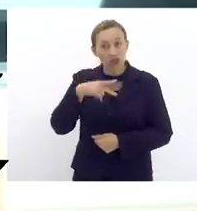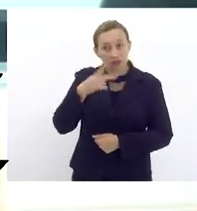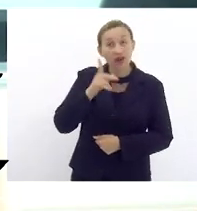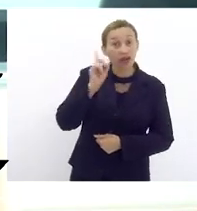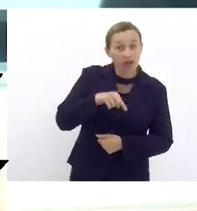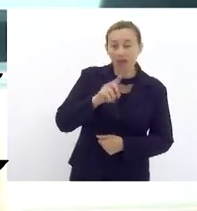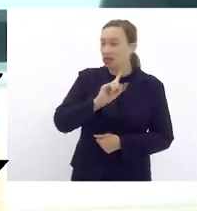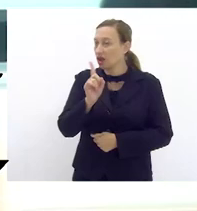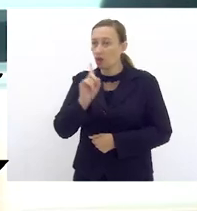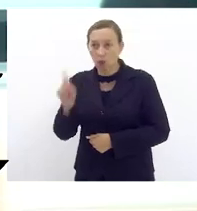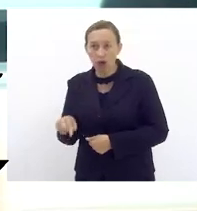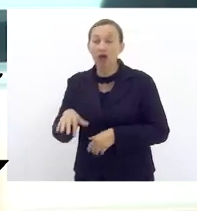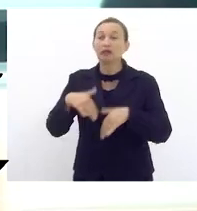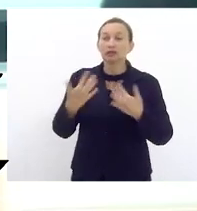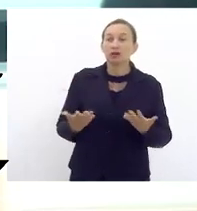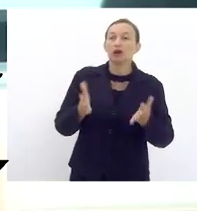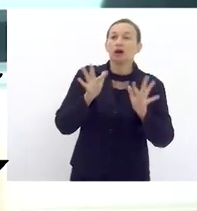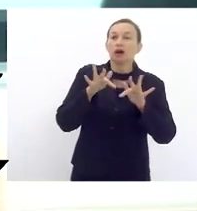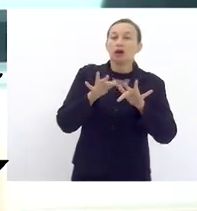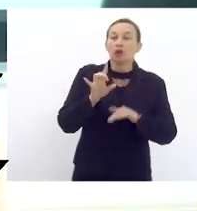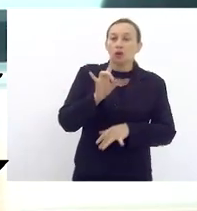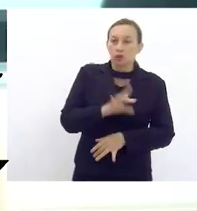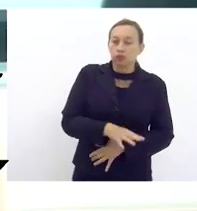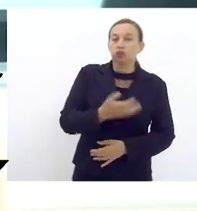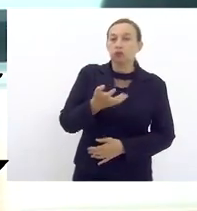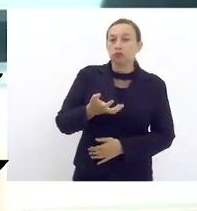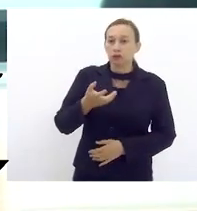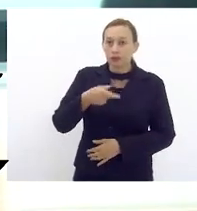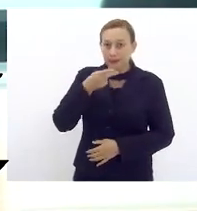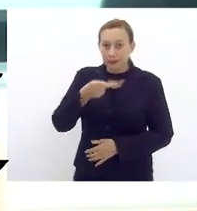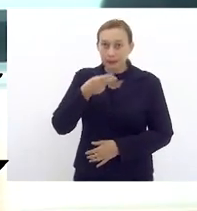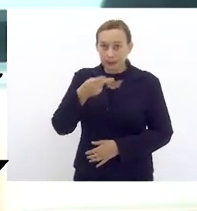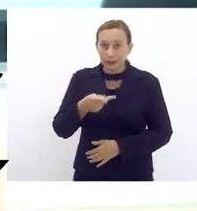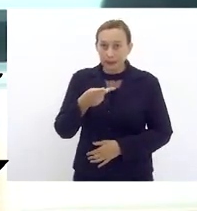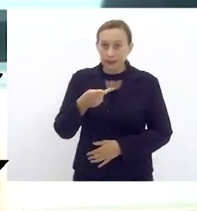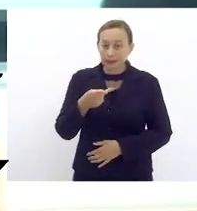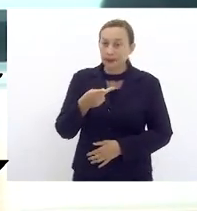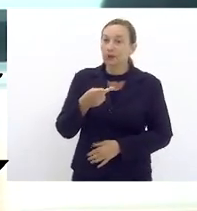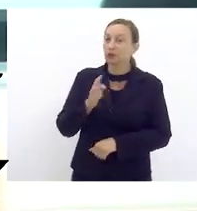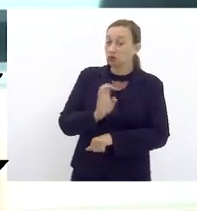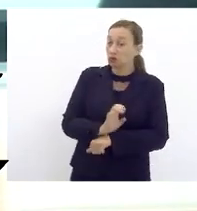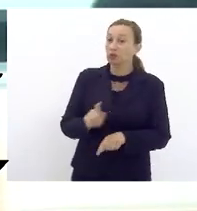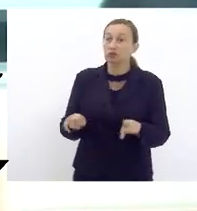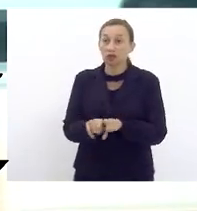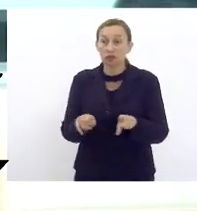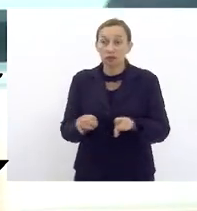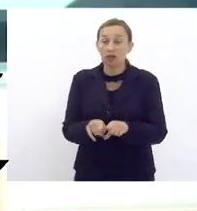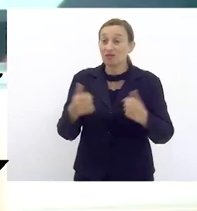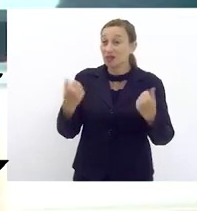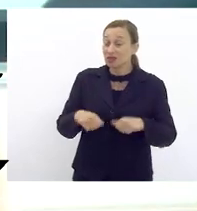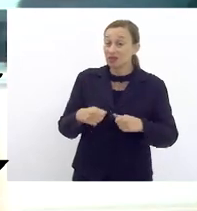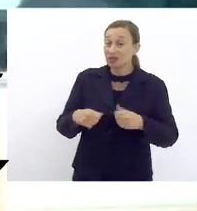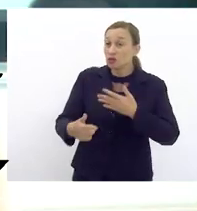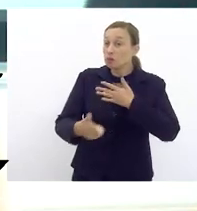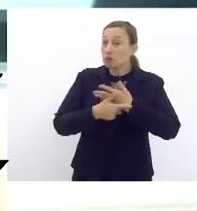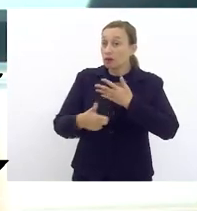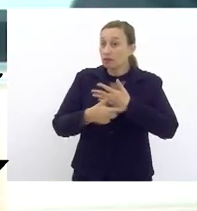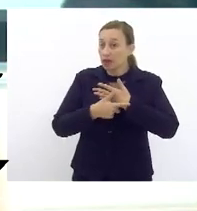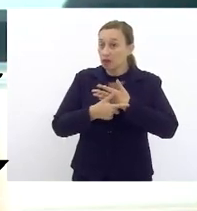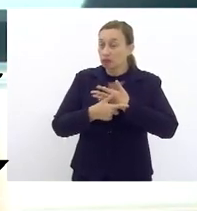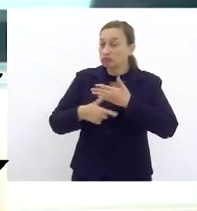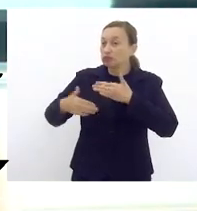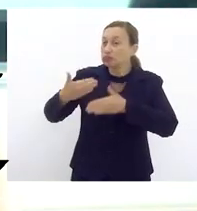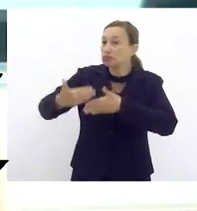não é bom e a última coisa é que eu quero dizer que o estado também precisa assumir o seu papel nesse